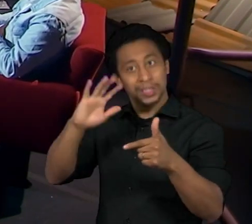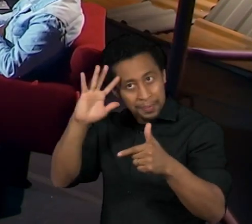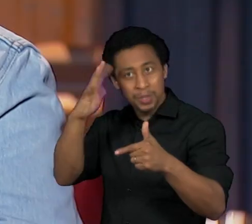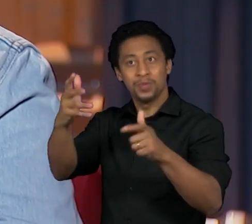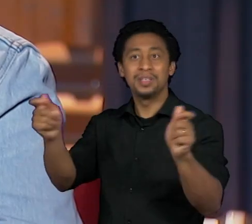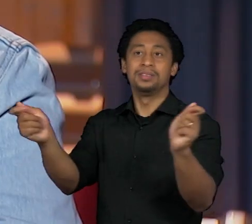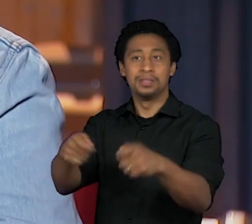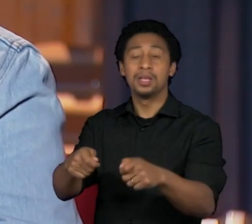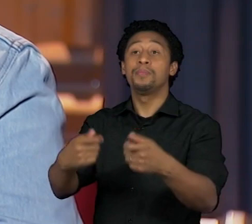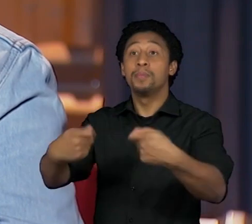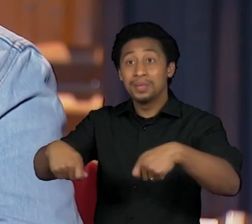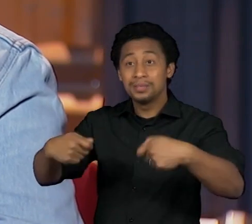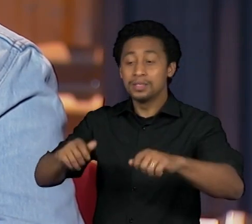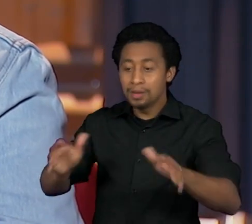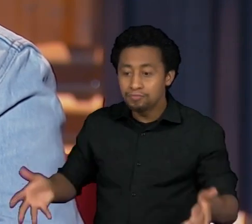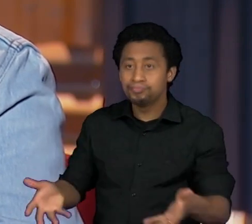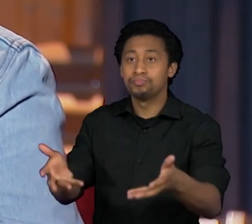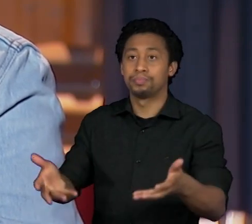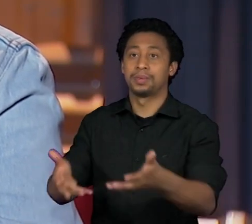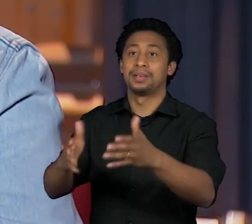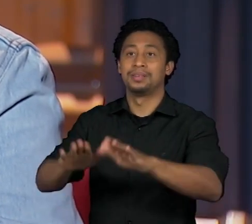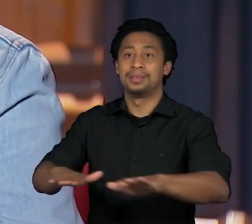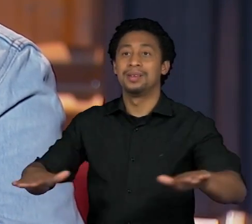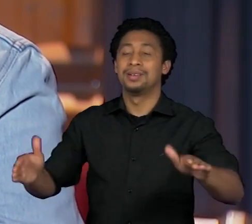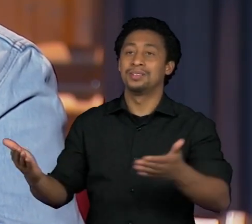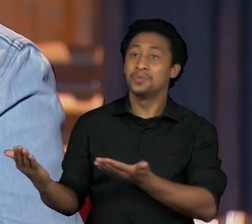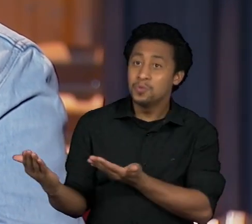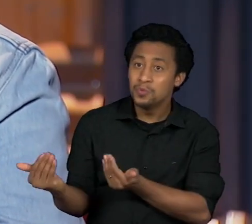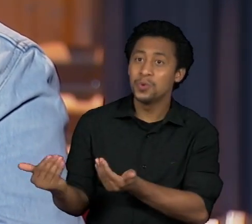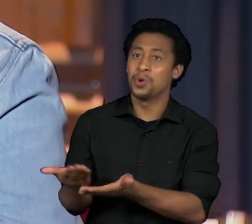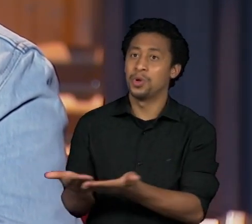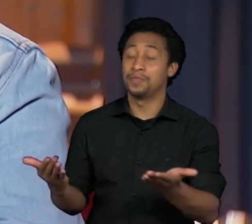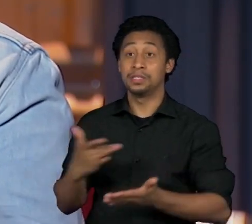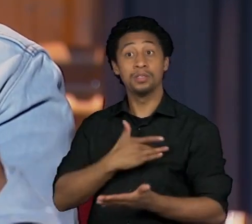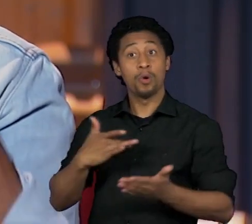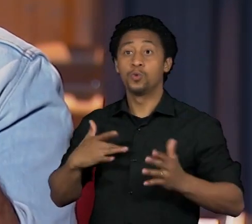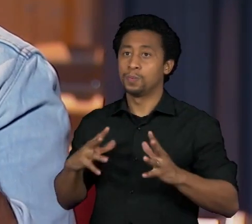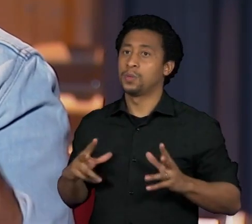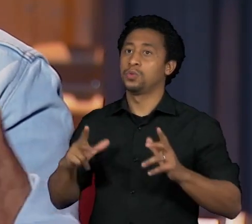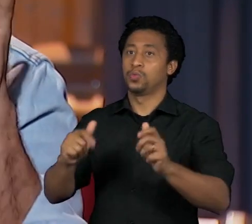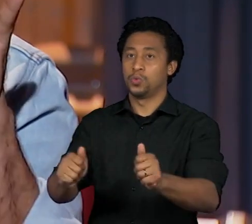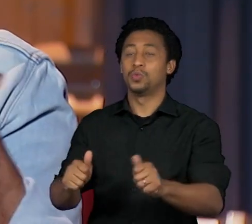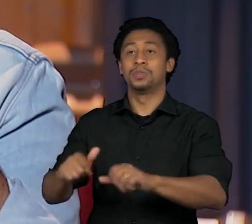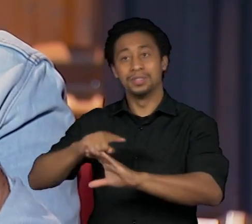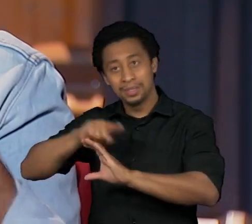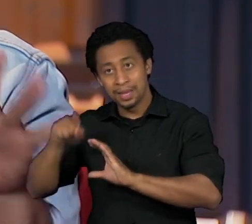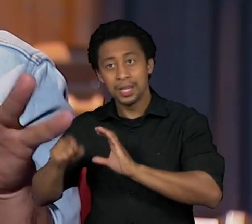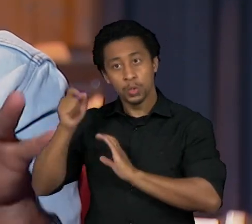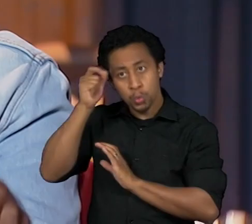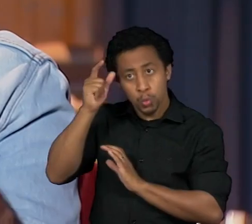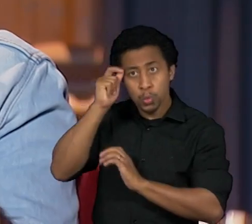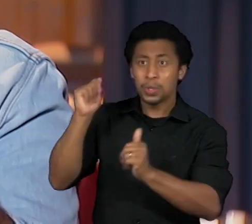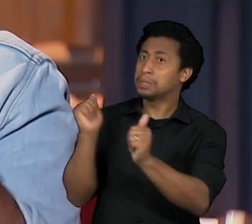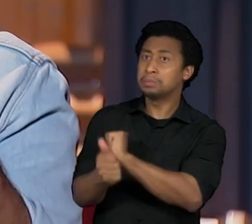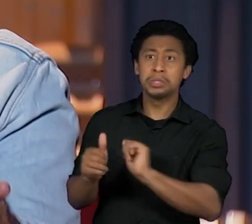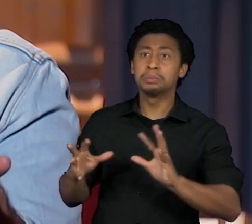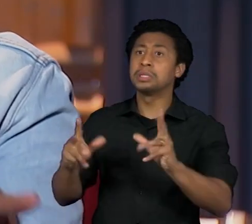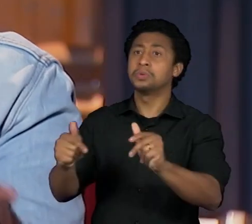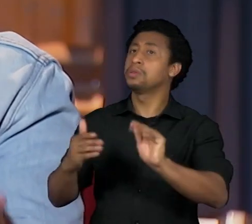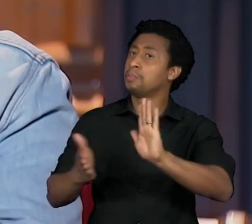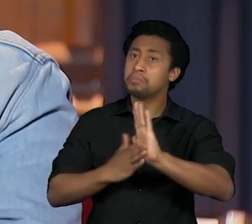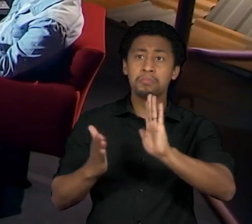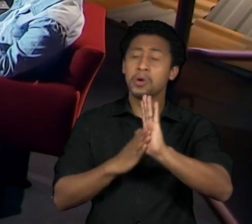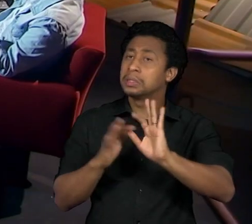crianças, de jovens, são o nosso futuro, saúde para todo mundo, ciência, cultura, esporte, meio ambiente. Isso é a pauta básica, com isso a